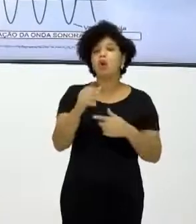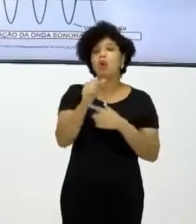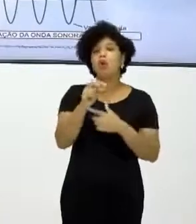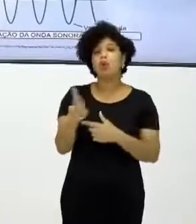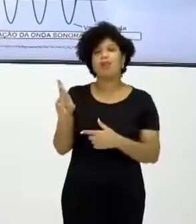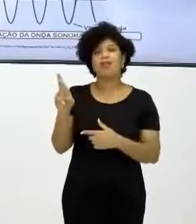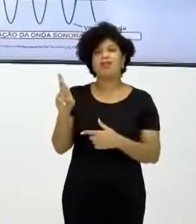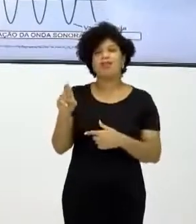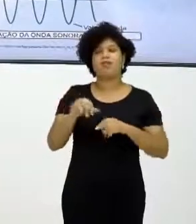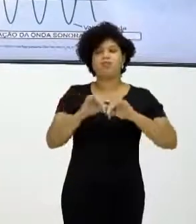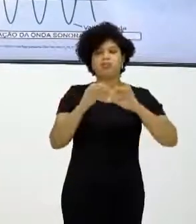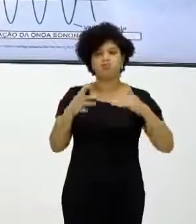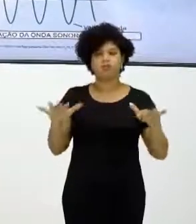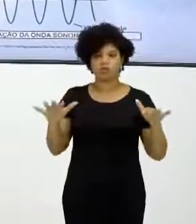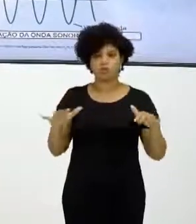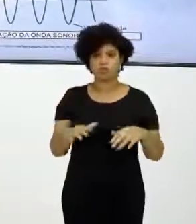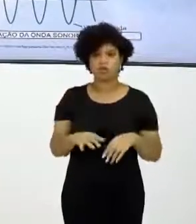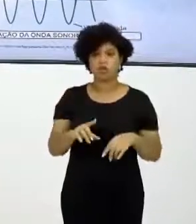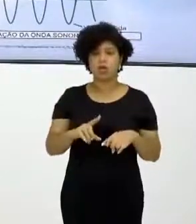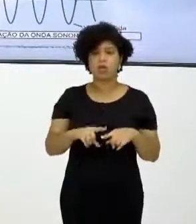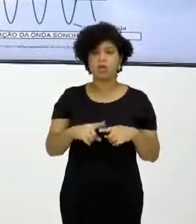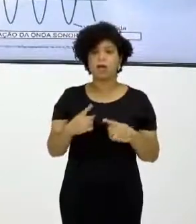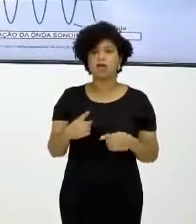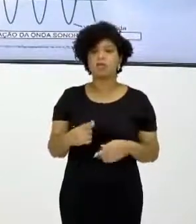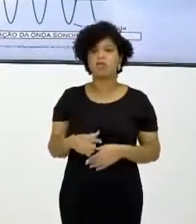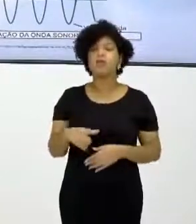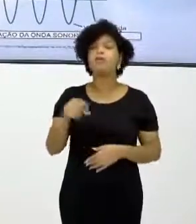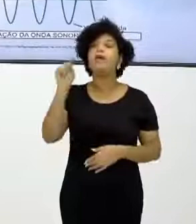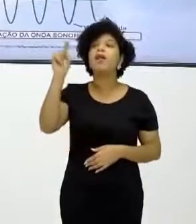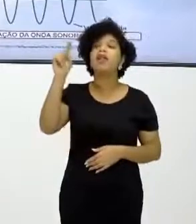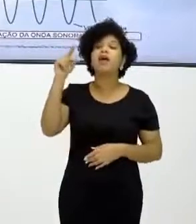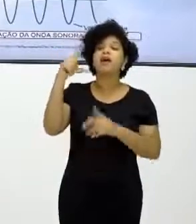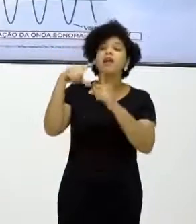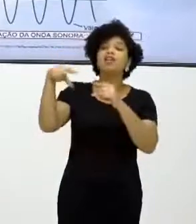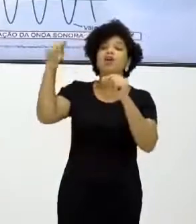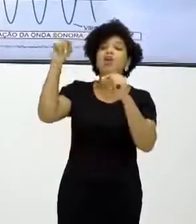ar. Beleza? Agora, se eu tocar esse objeto aqui lá na Lua...